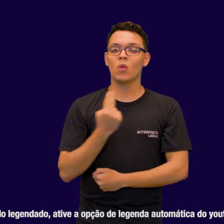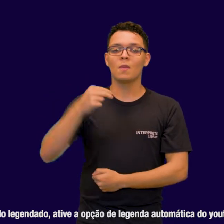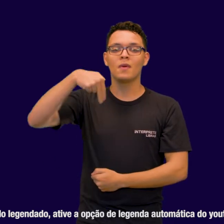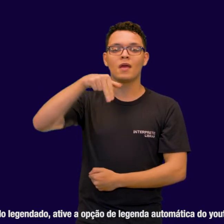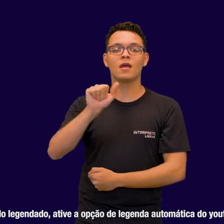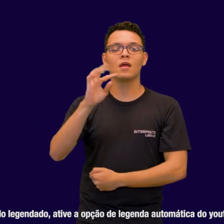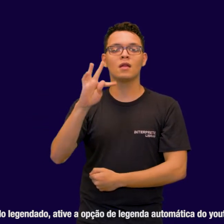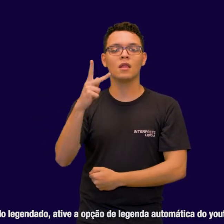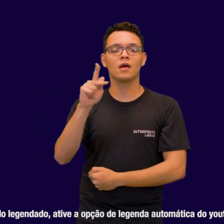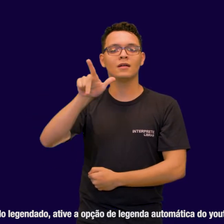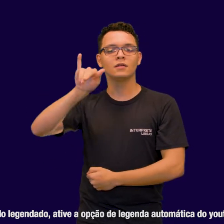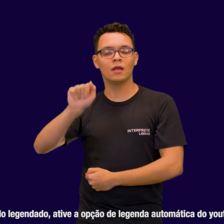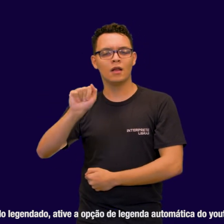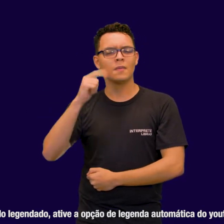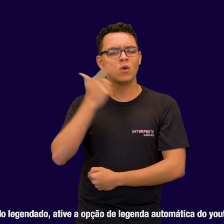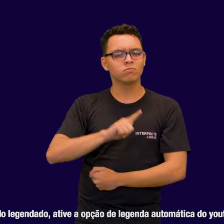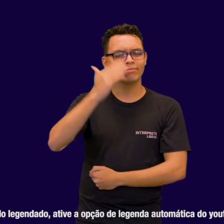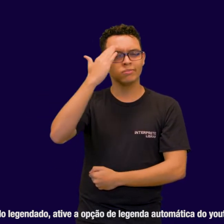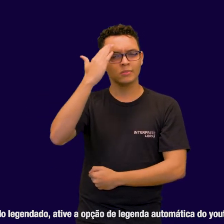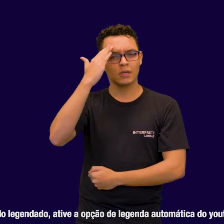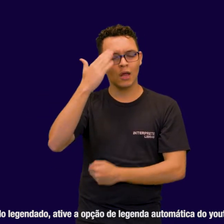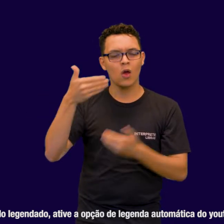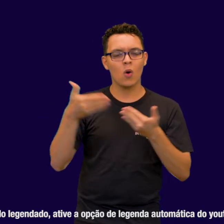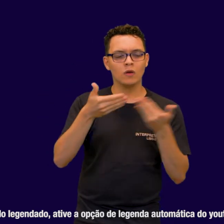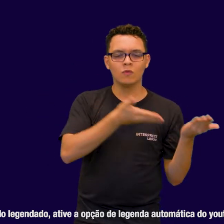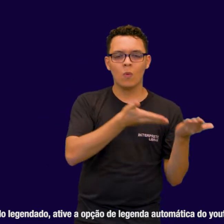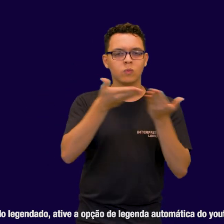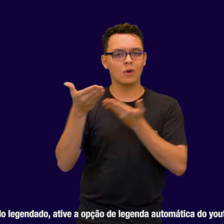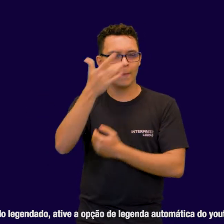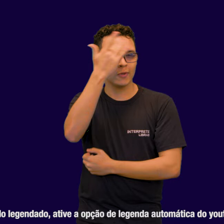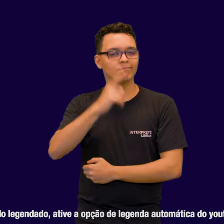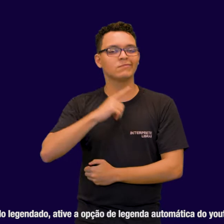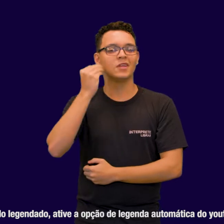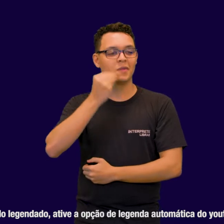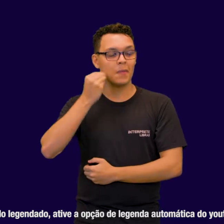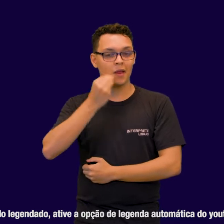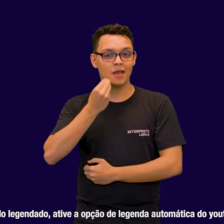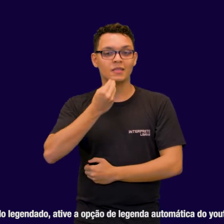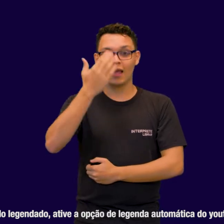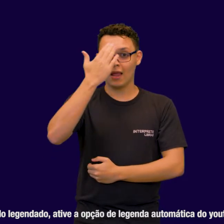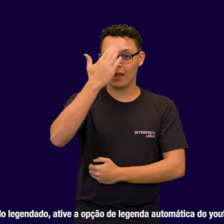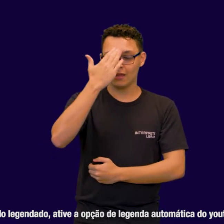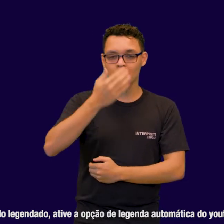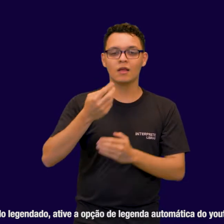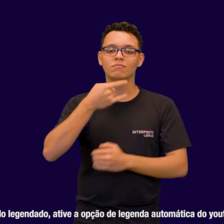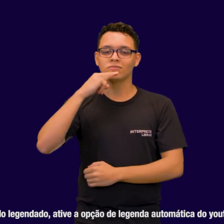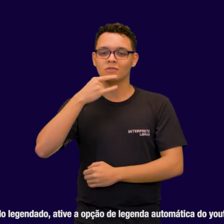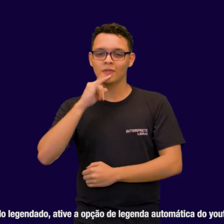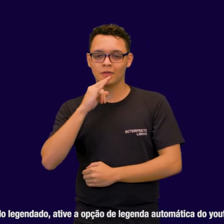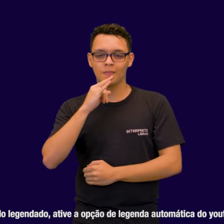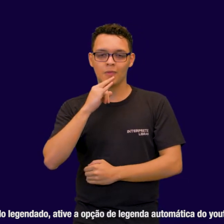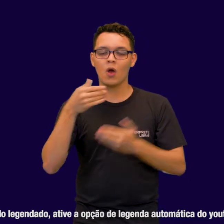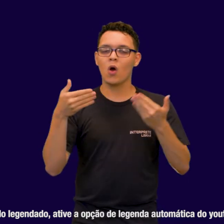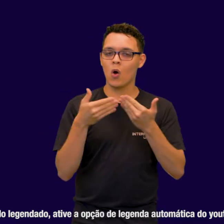para entender números tão expressivos, vamos falar com quem conhece bem sobre o mercado e os sabores das cervejas.